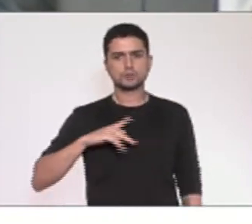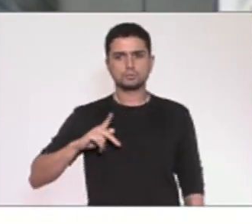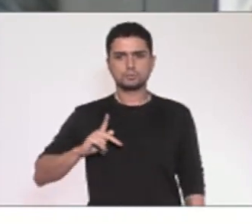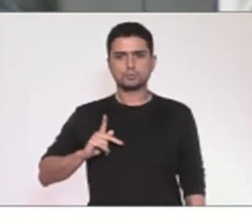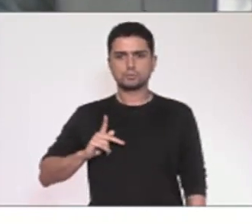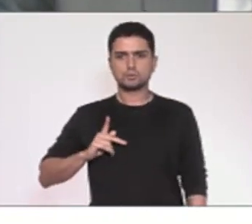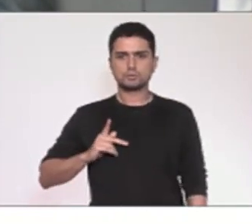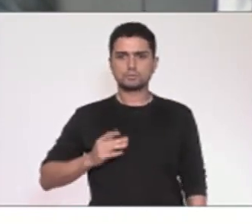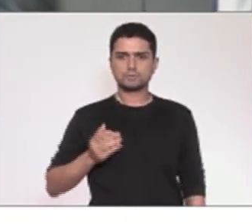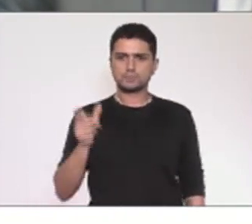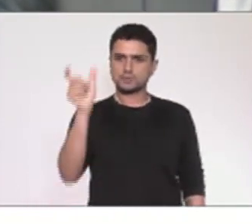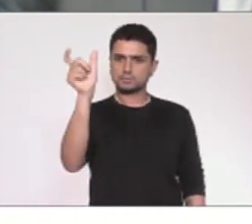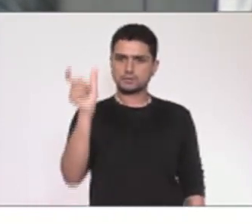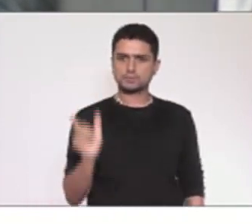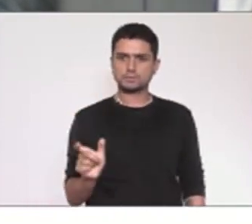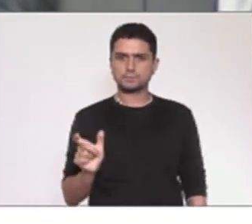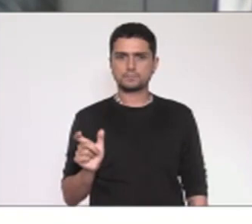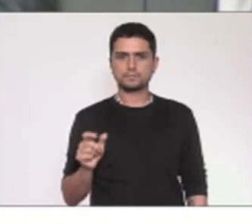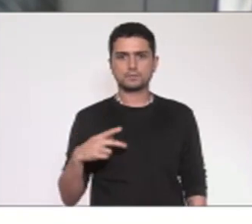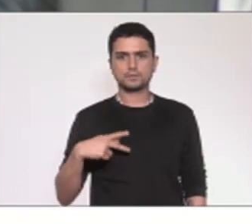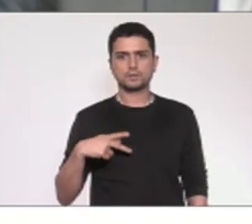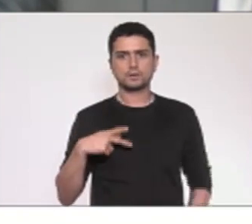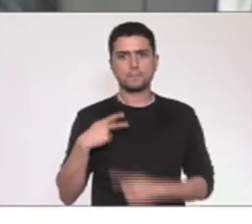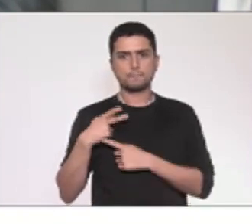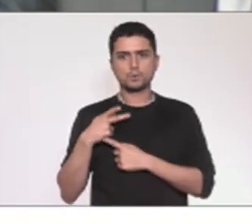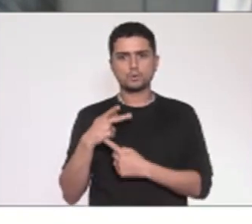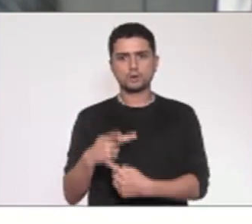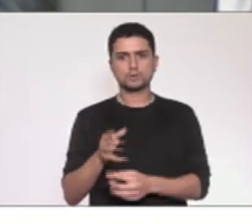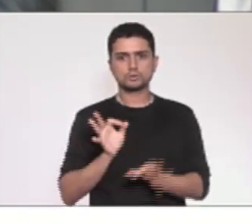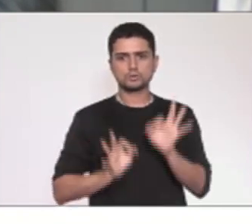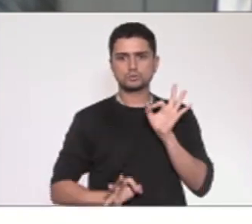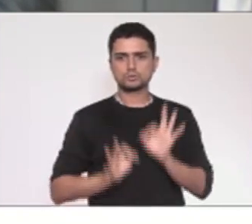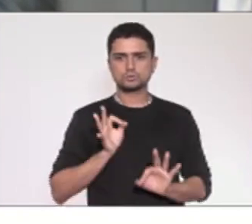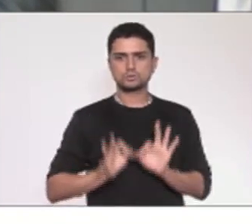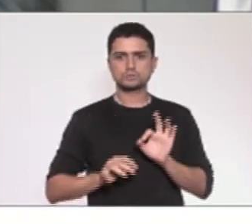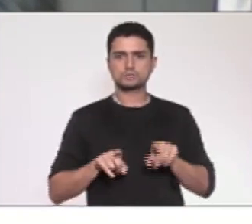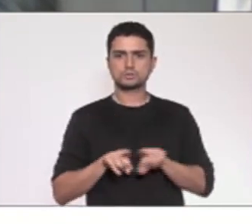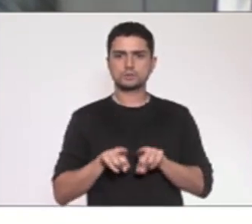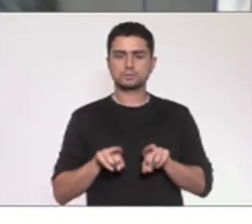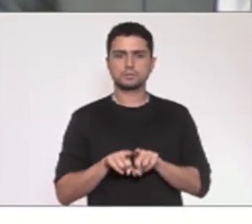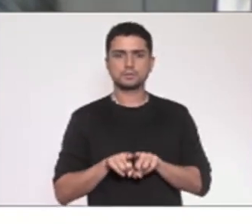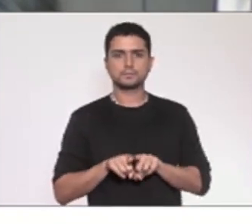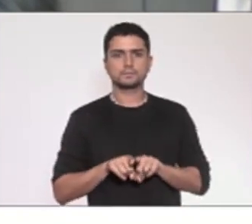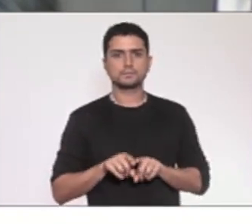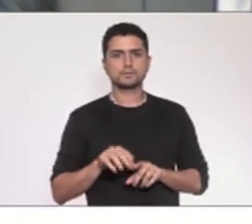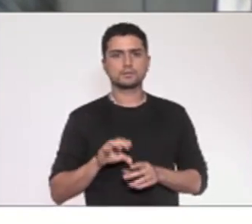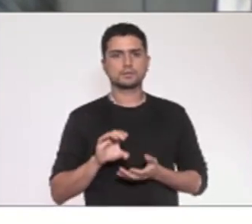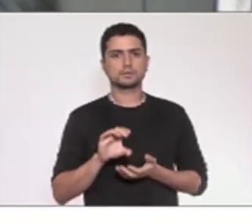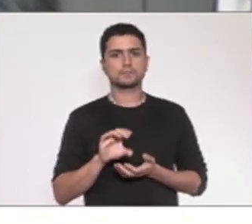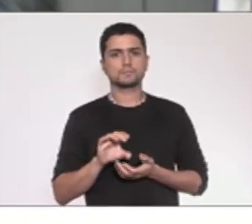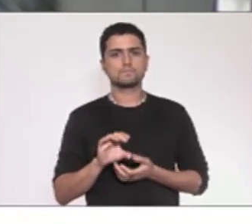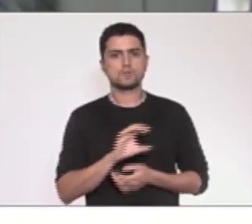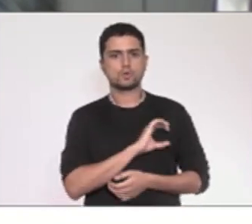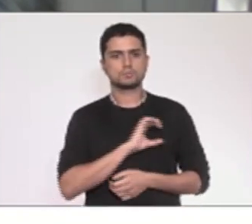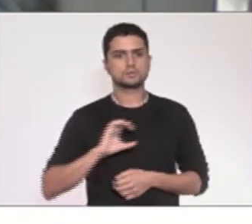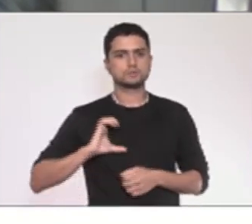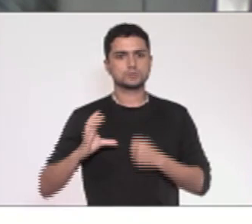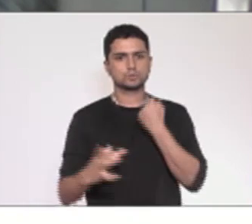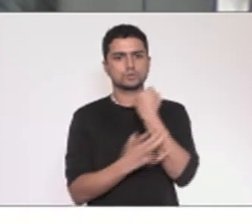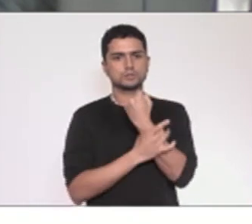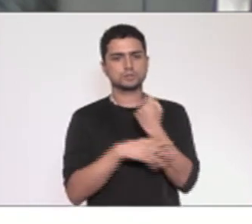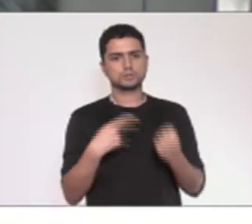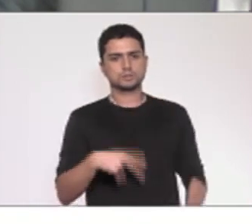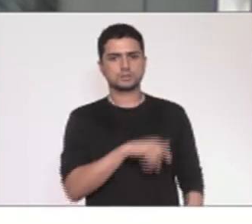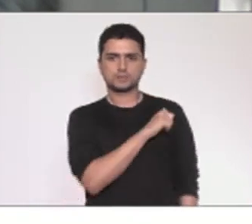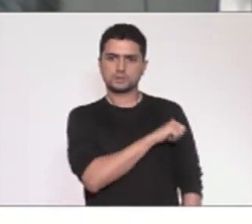Rocha Monteiro, procurador de Justiça e integrante da Comissão de Segurança do Estado do Rio de Janeiro.